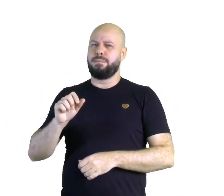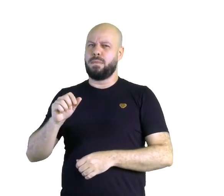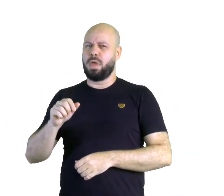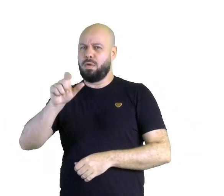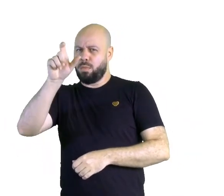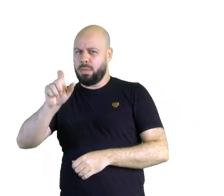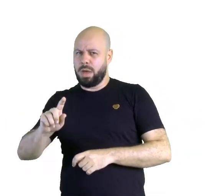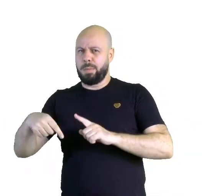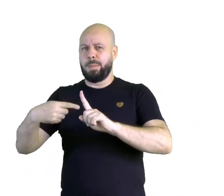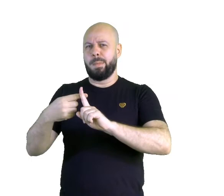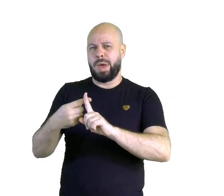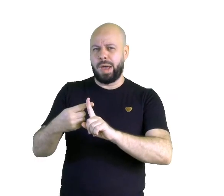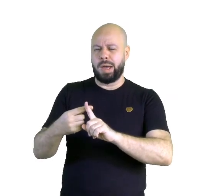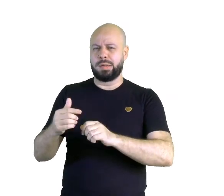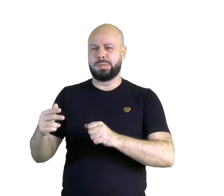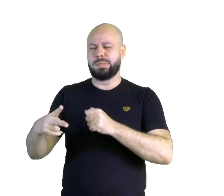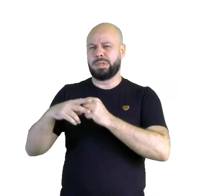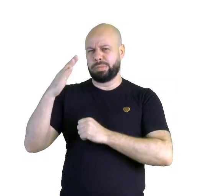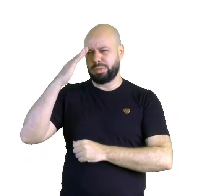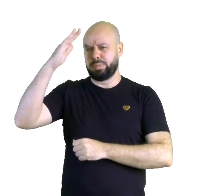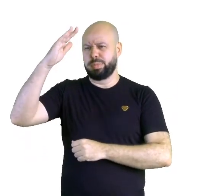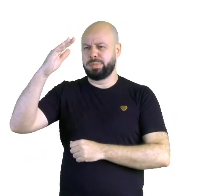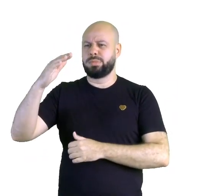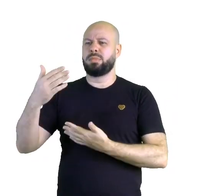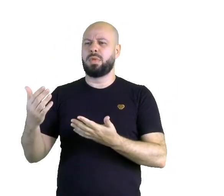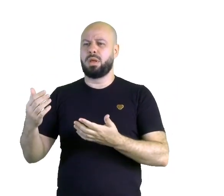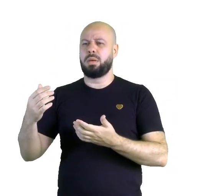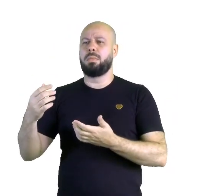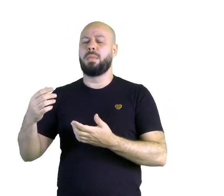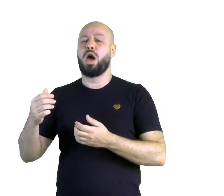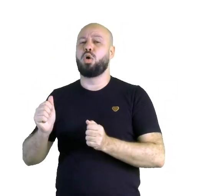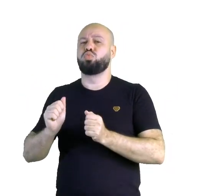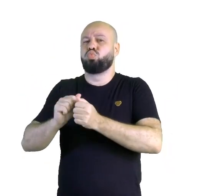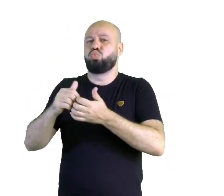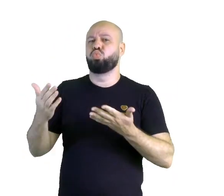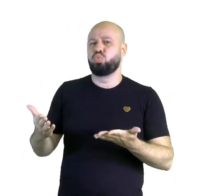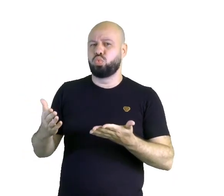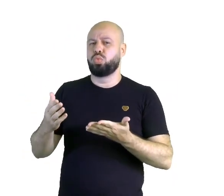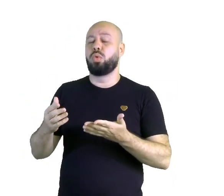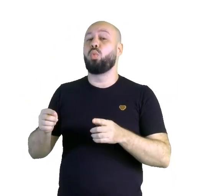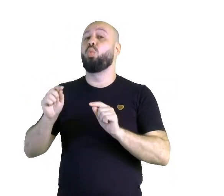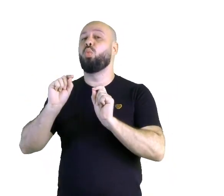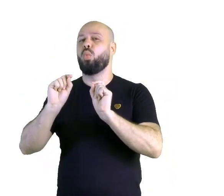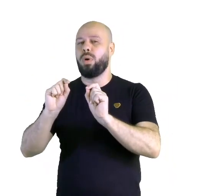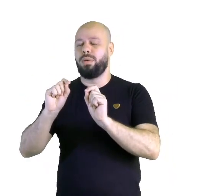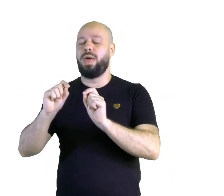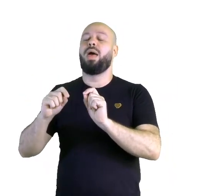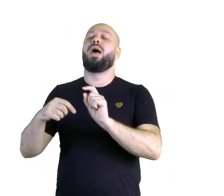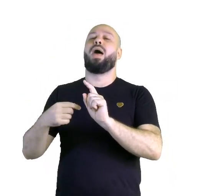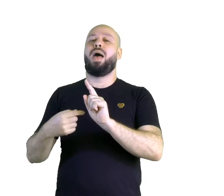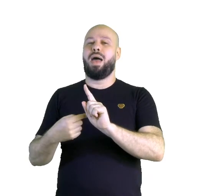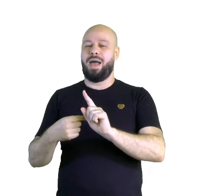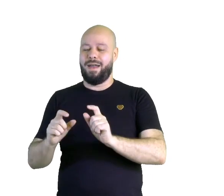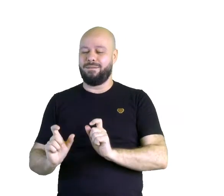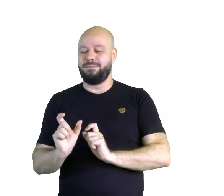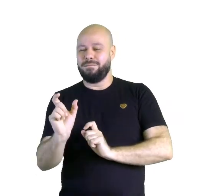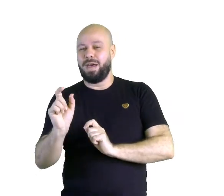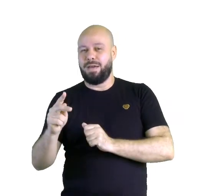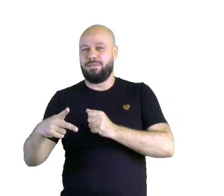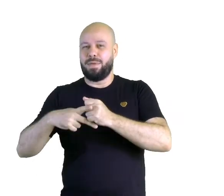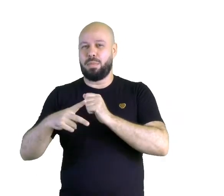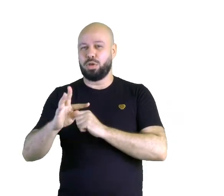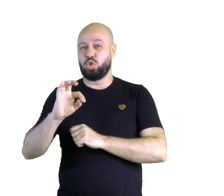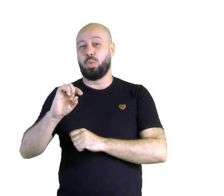de ing. No outro exemplo, eu tenho she doesn't ride a bicycle. Lembra que na